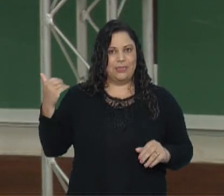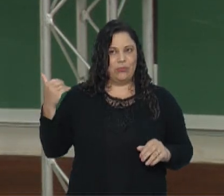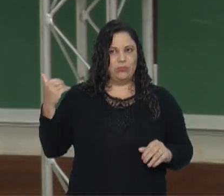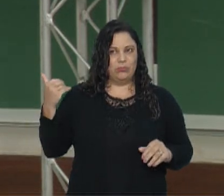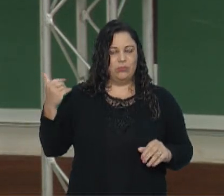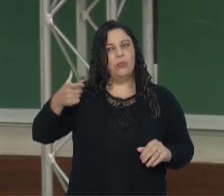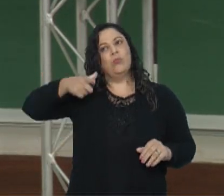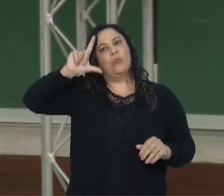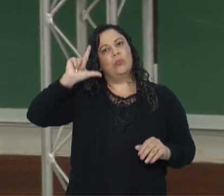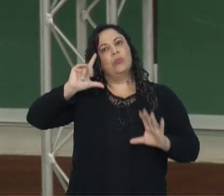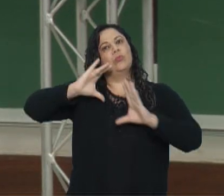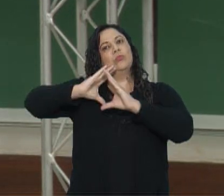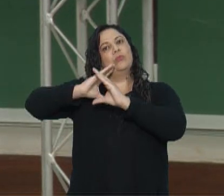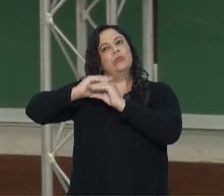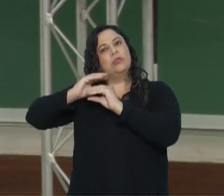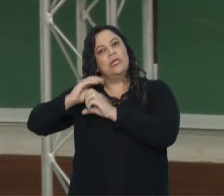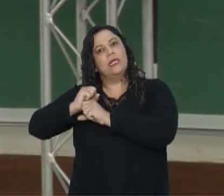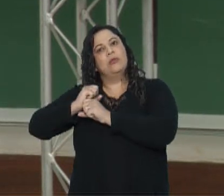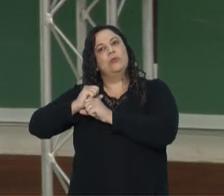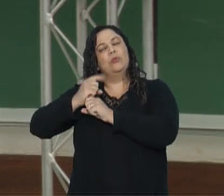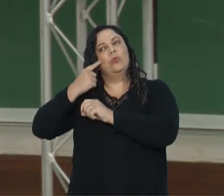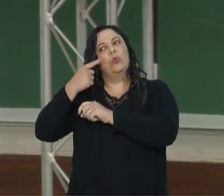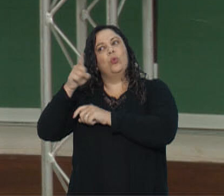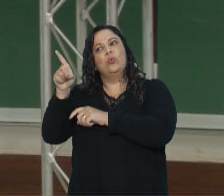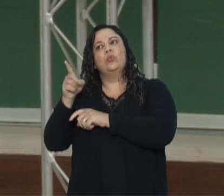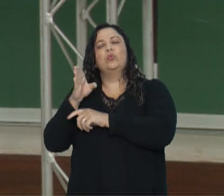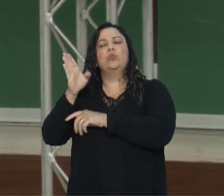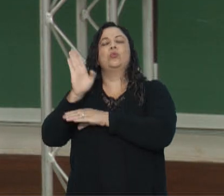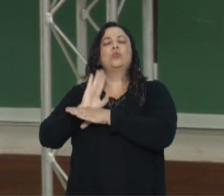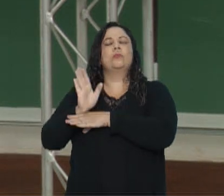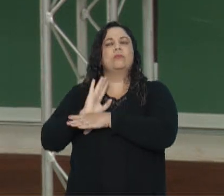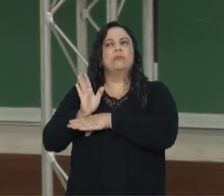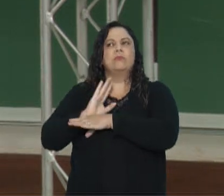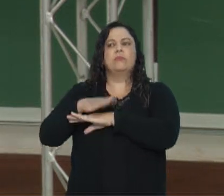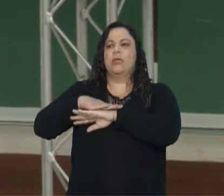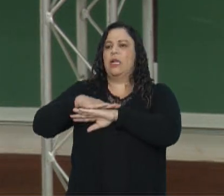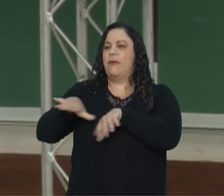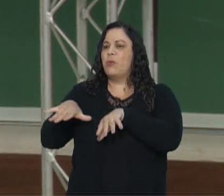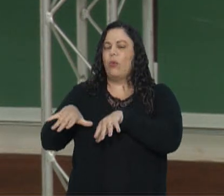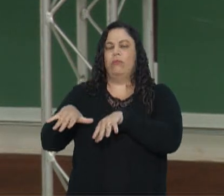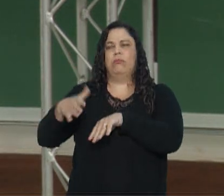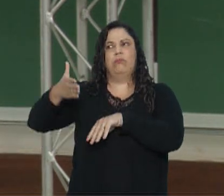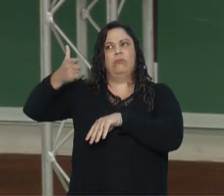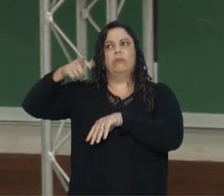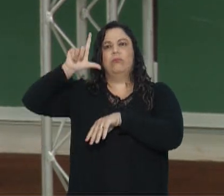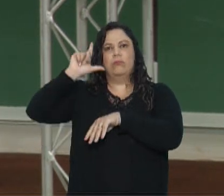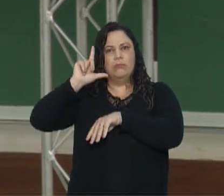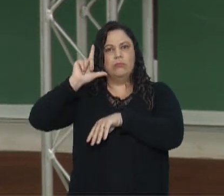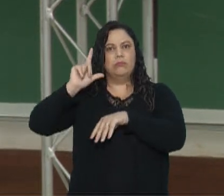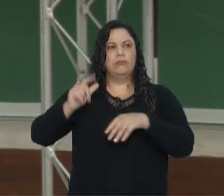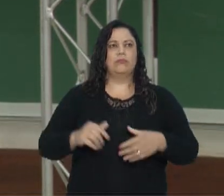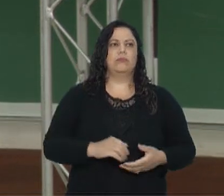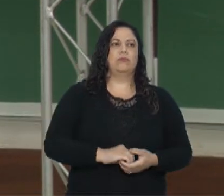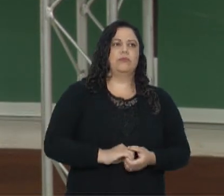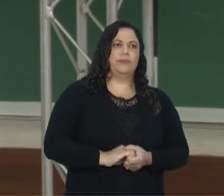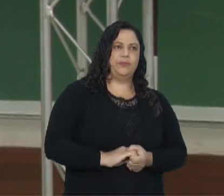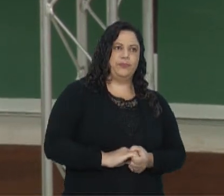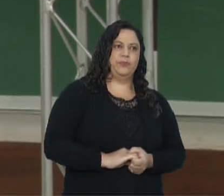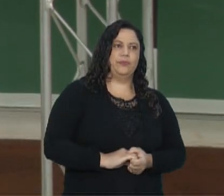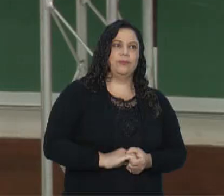noite eu fui ao cinema. Ação acabada, né? Então, perfeito, ok? Facinho